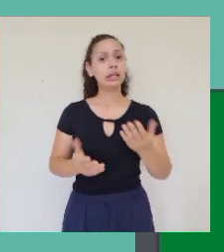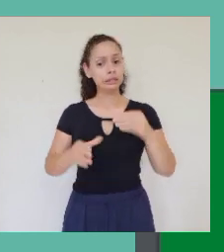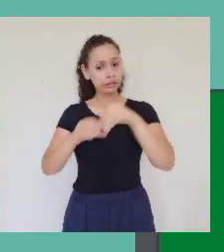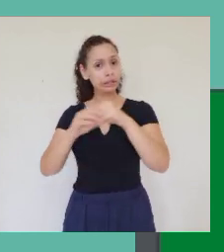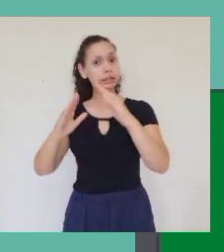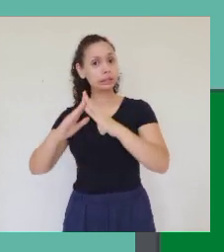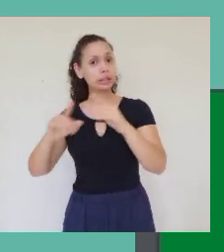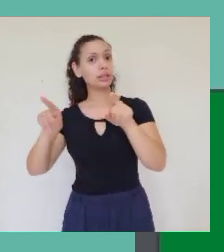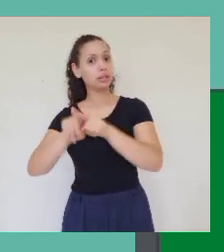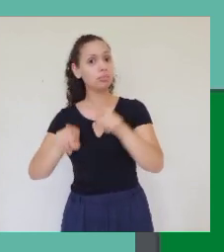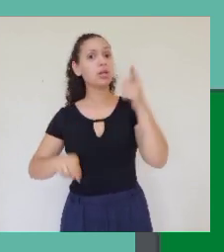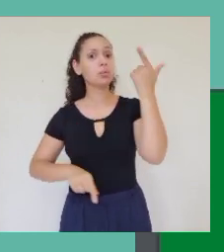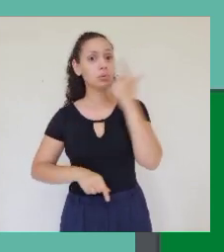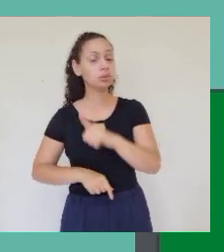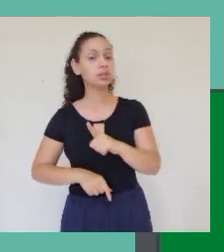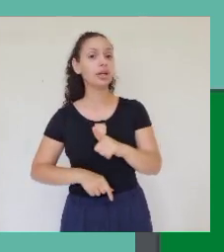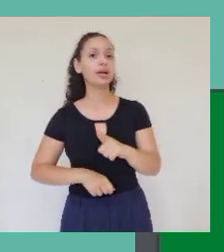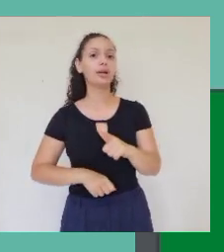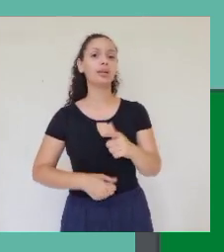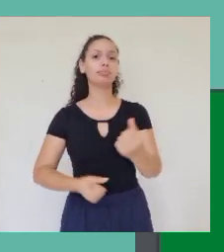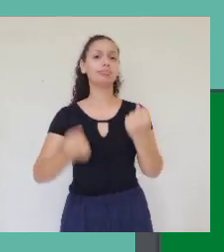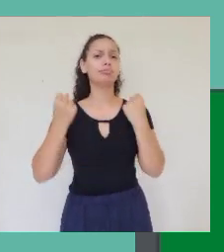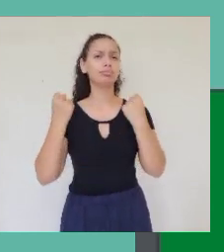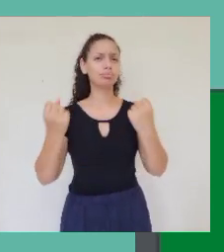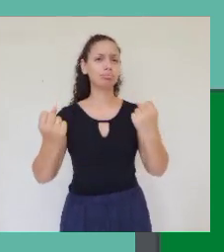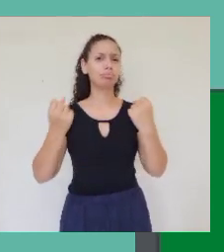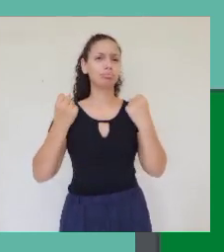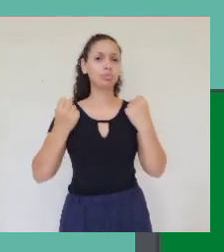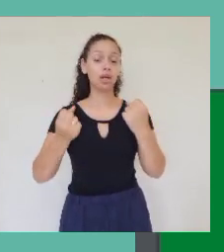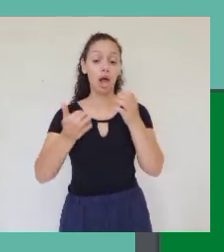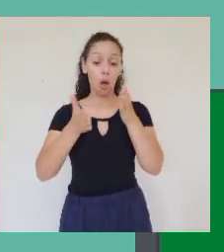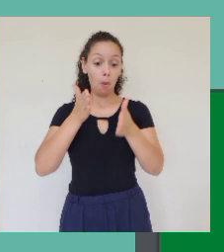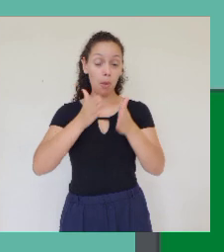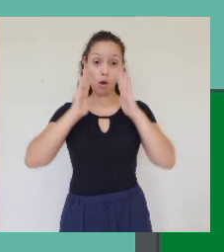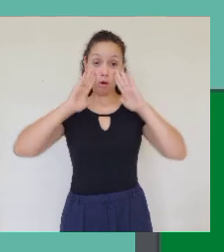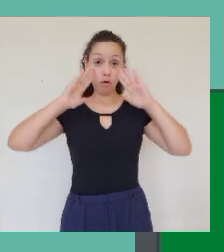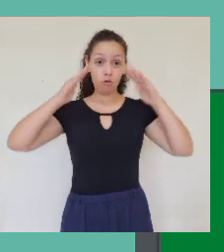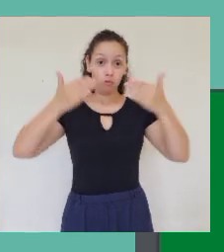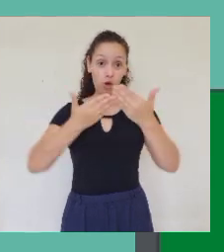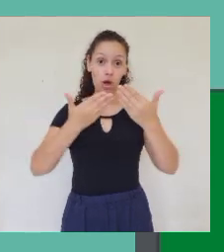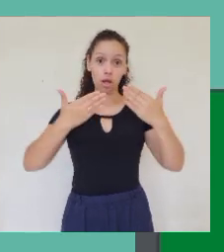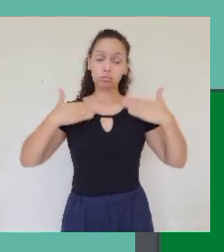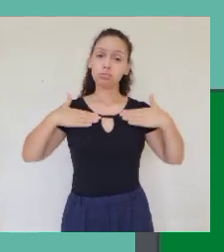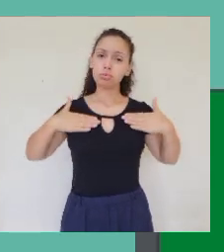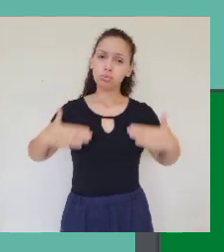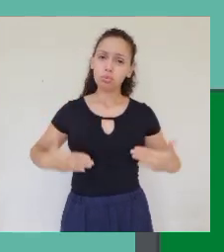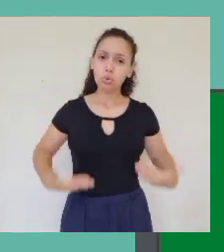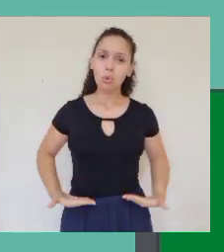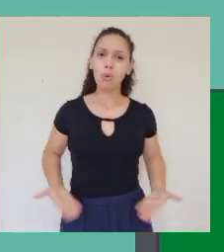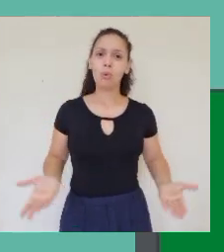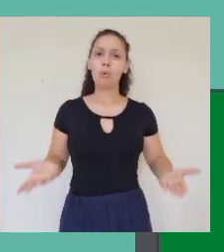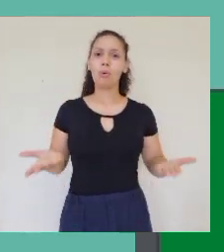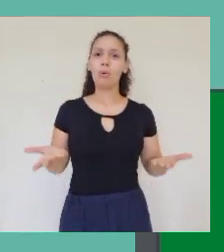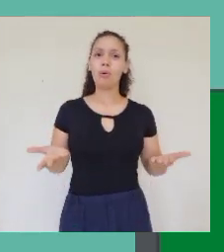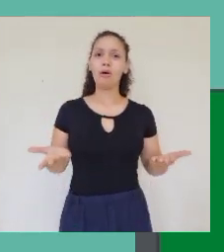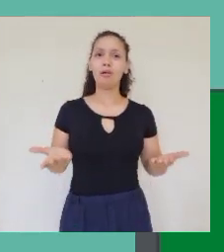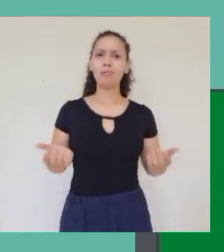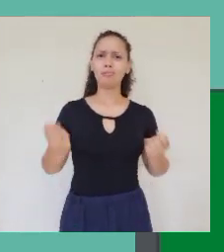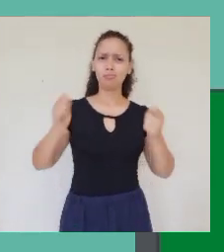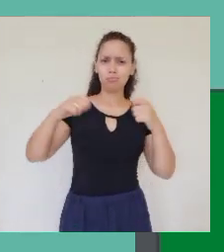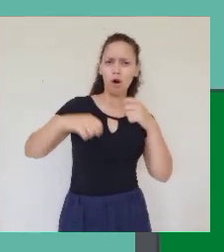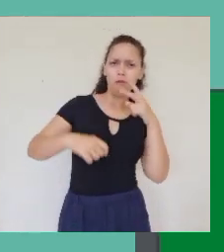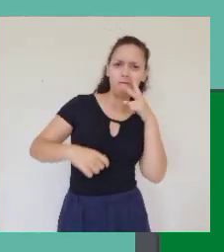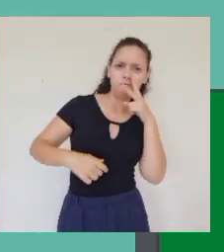Então, quando você tira um momento para aumentar a sua capacidade muscular, né, você aumenta a sua resistência ou a sua